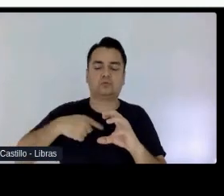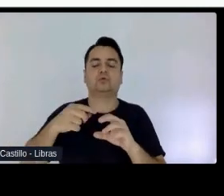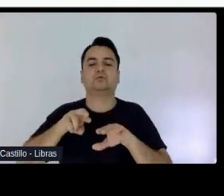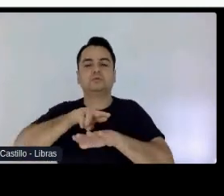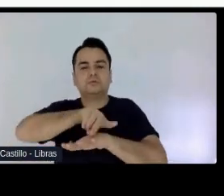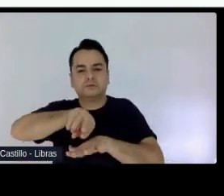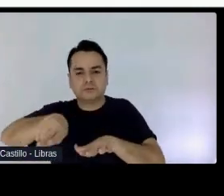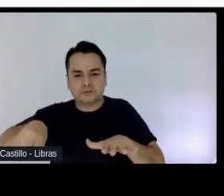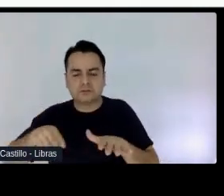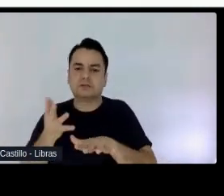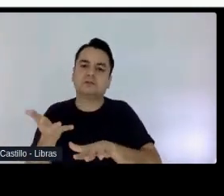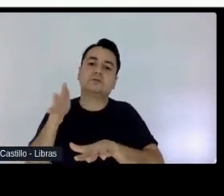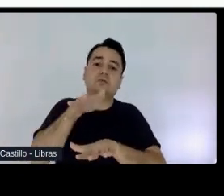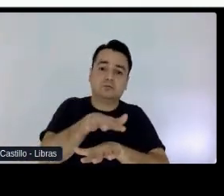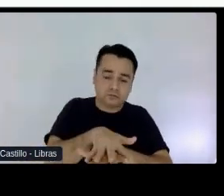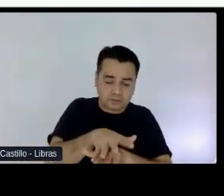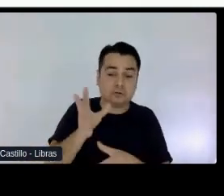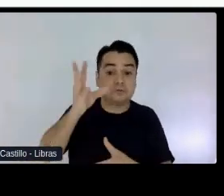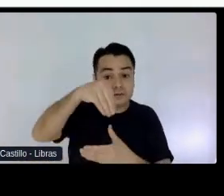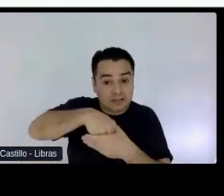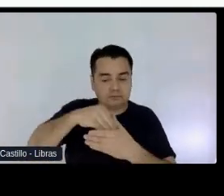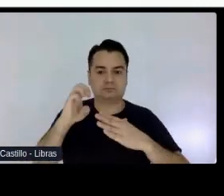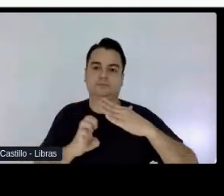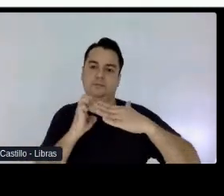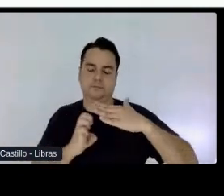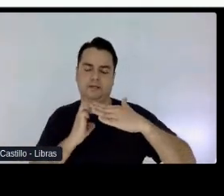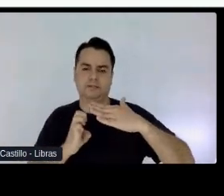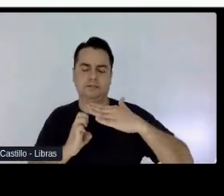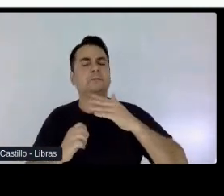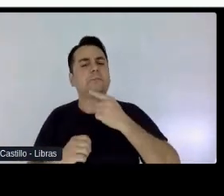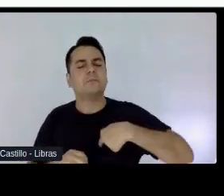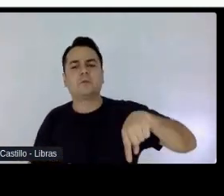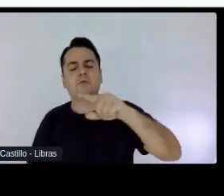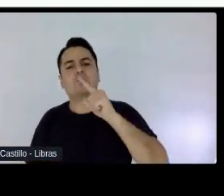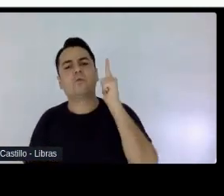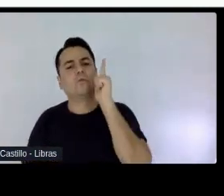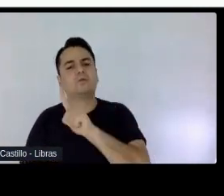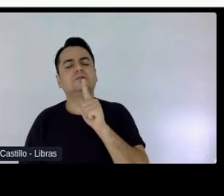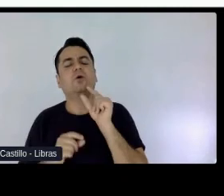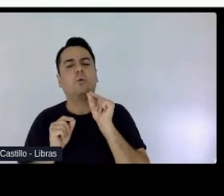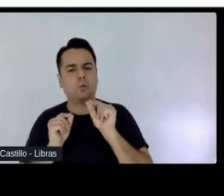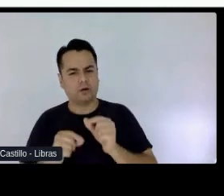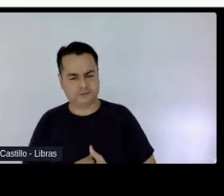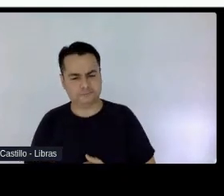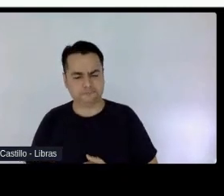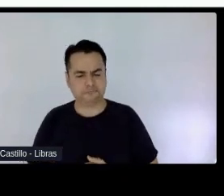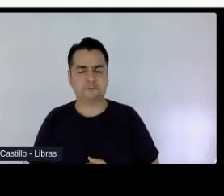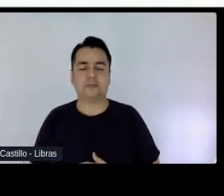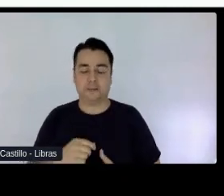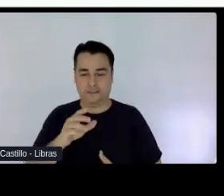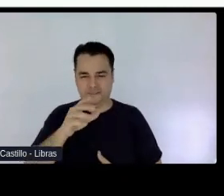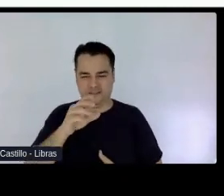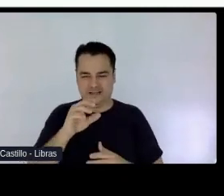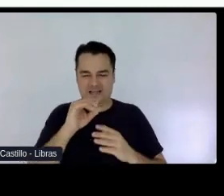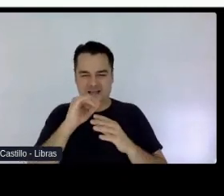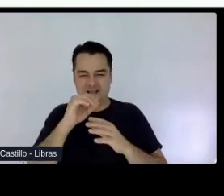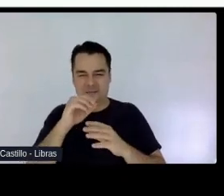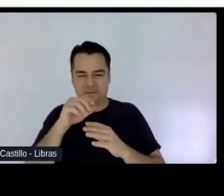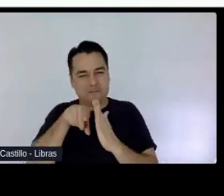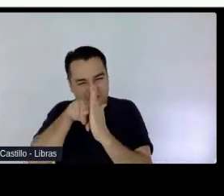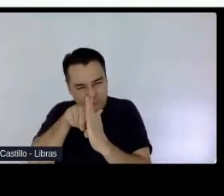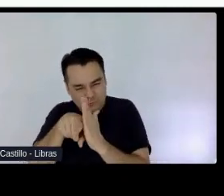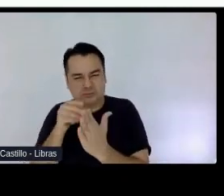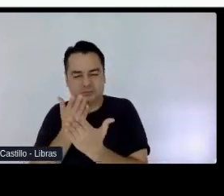diversidade e inclusão no ambiente corporativo, né? O que a gente conseguiu pegar desse índice aqui, que é